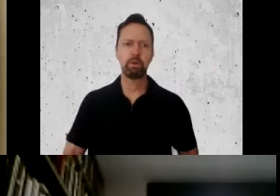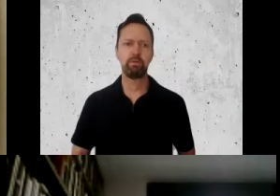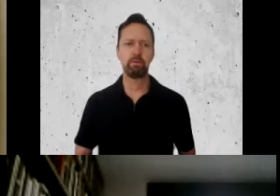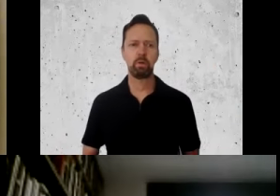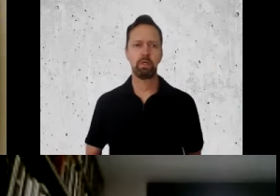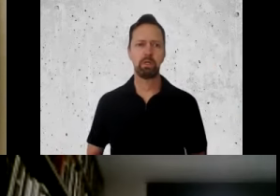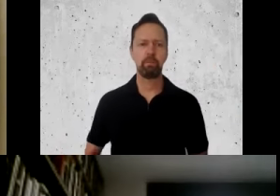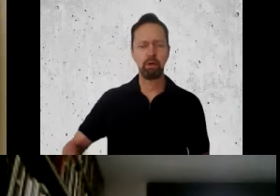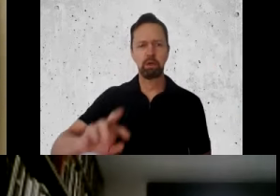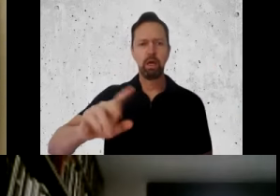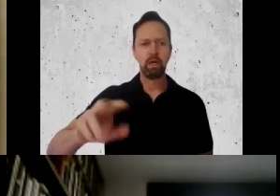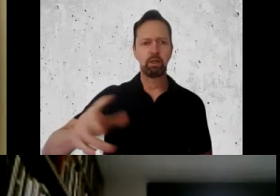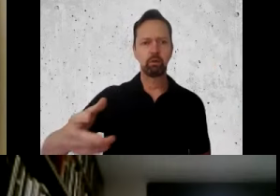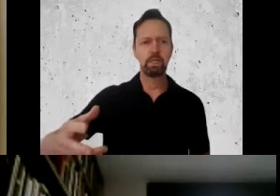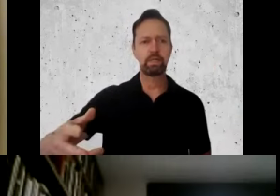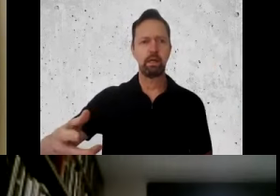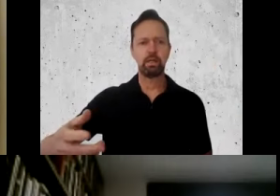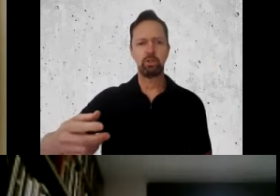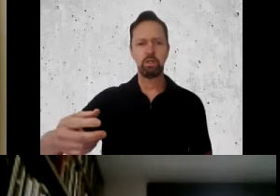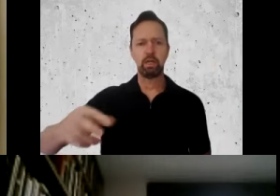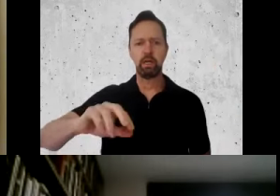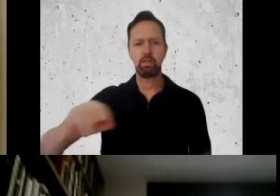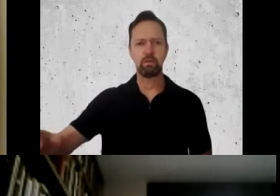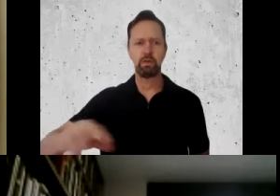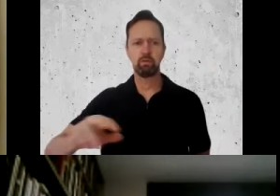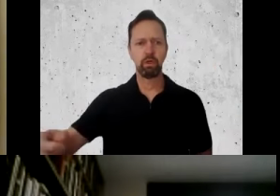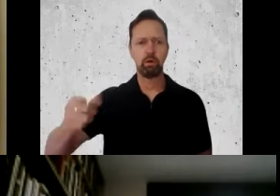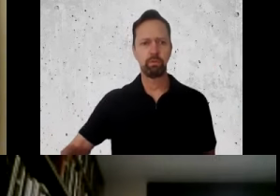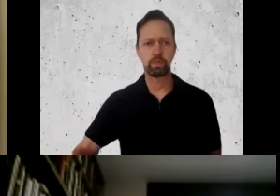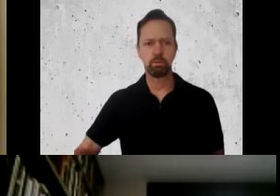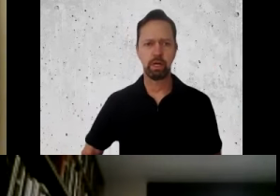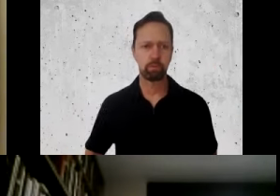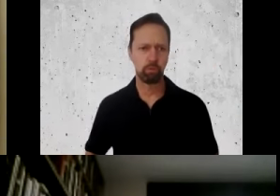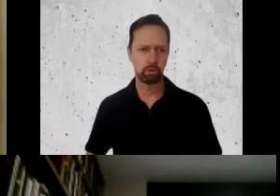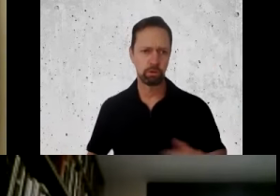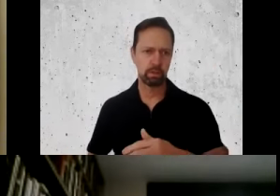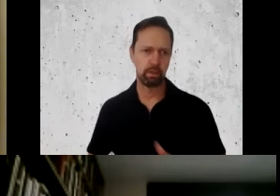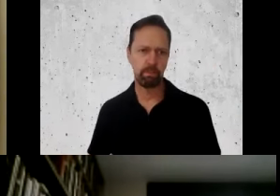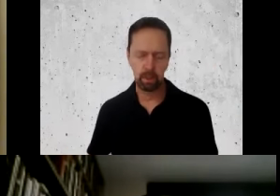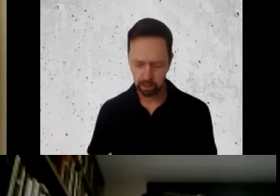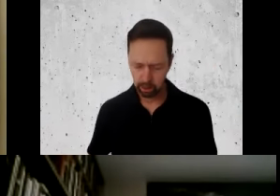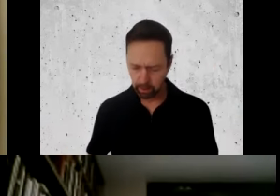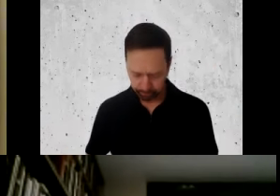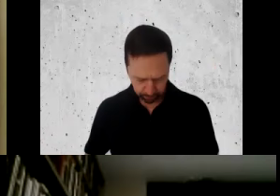mas obrigado pelo aviso de qualquer jeito. É bom, eu tenho 2 canais de internet, às vezes um fica ruim, eu posso mudar para o outro,